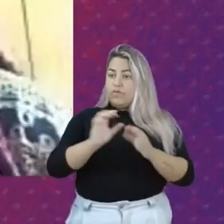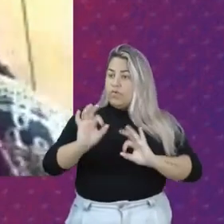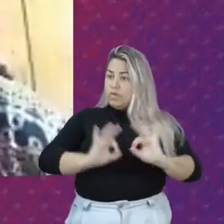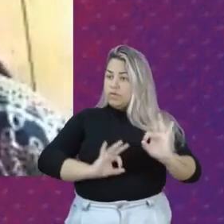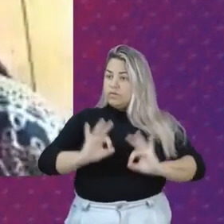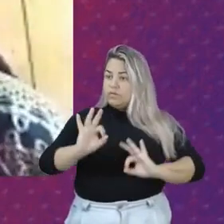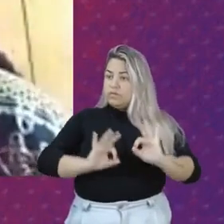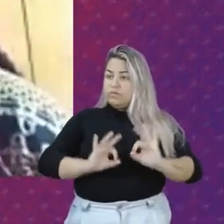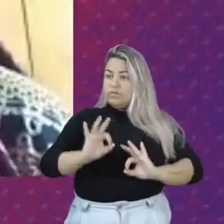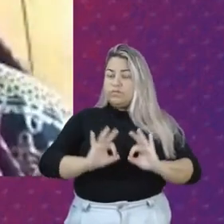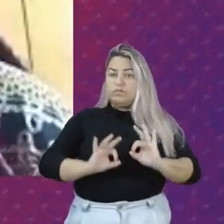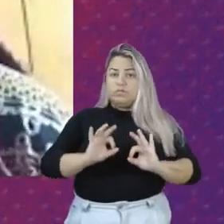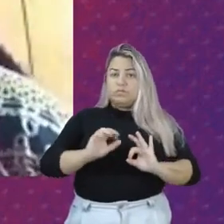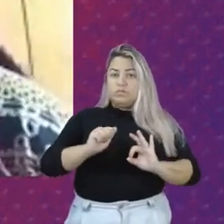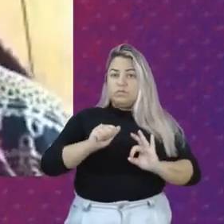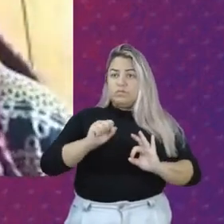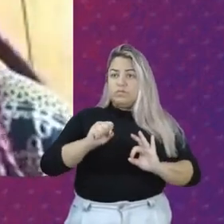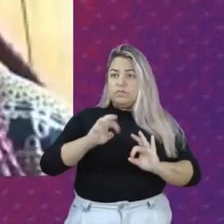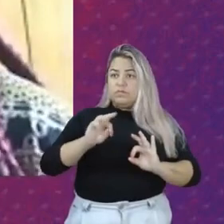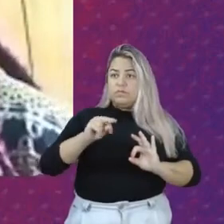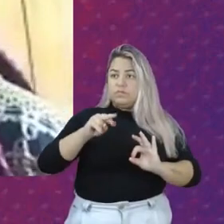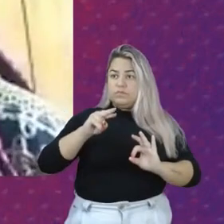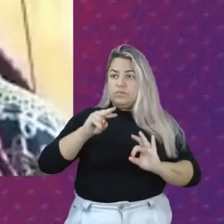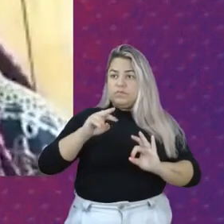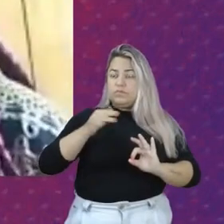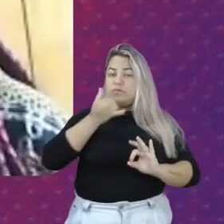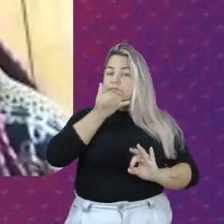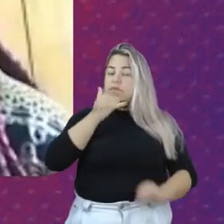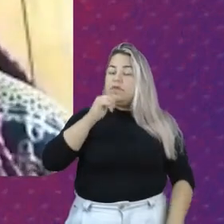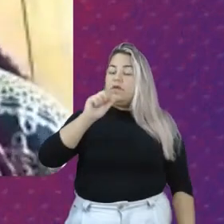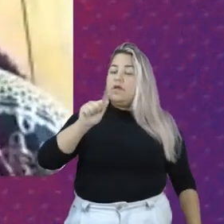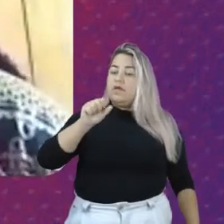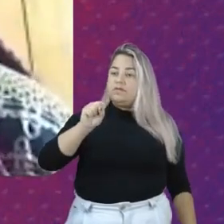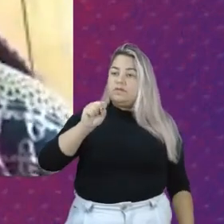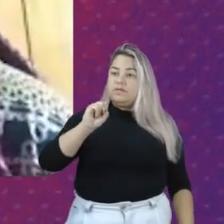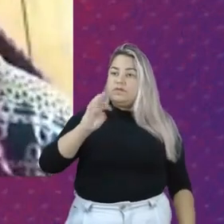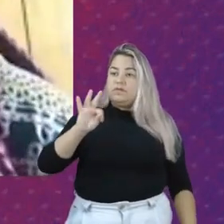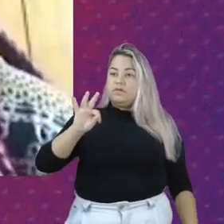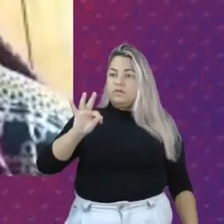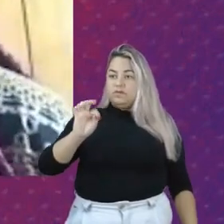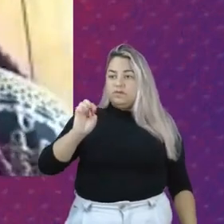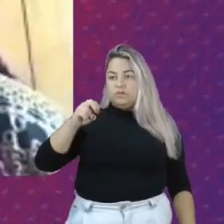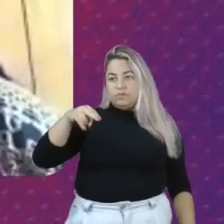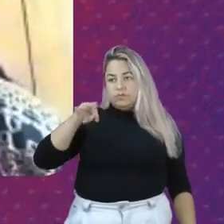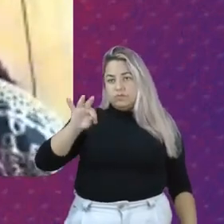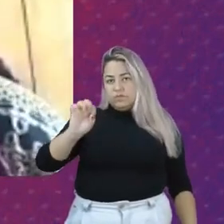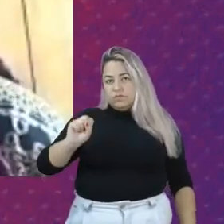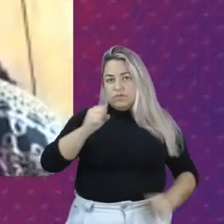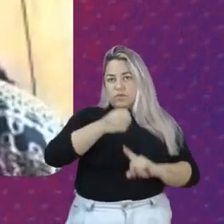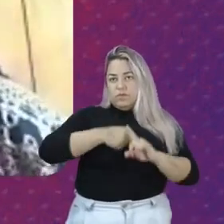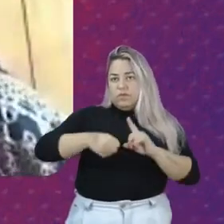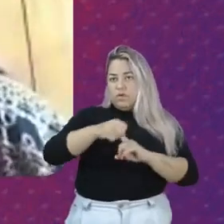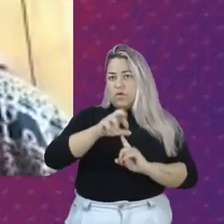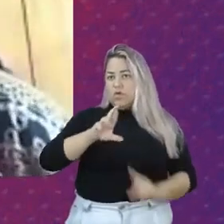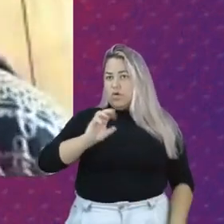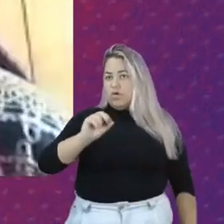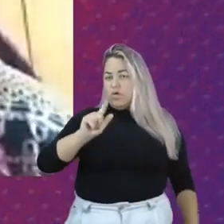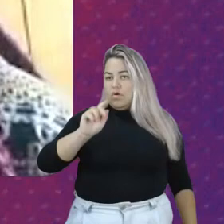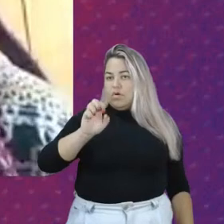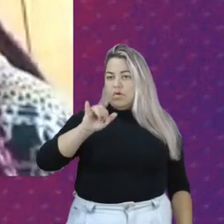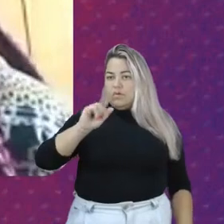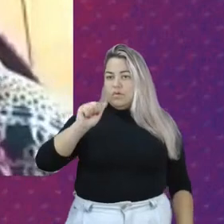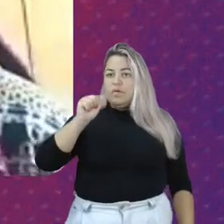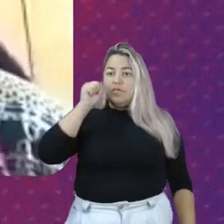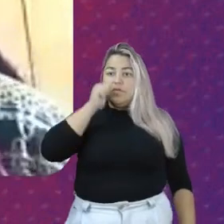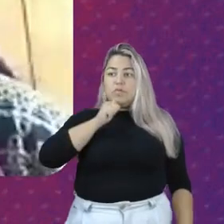pela assistente social, professora do Serviço Social da PUC Rio, Rogéria Nunes, o livro Mulheres